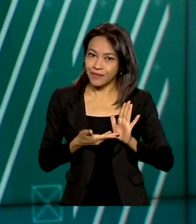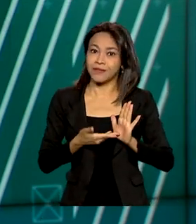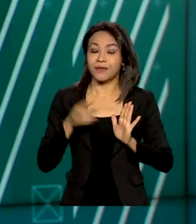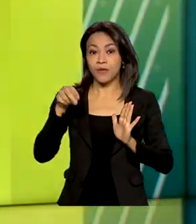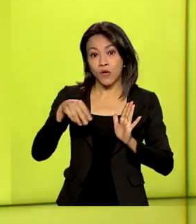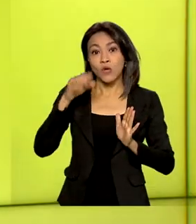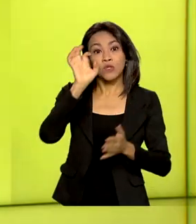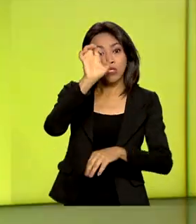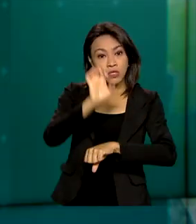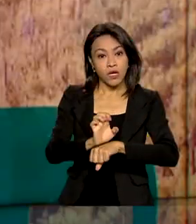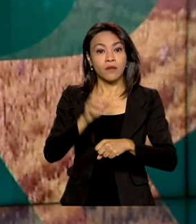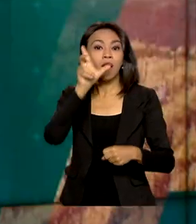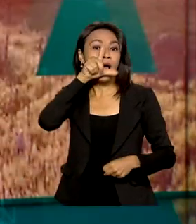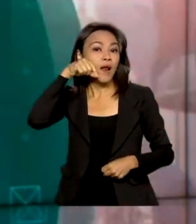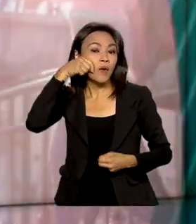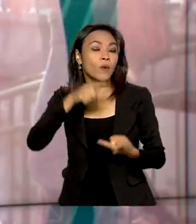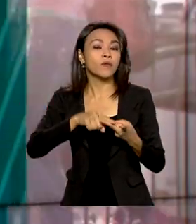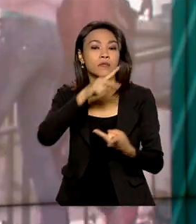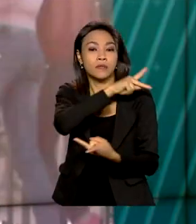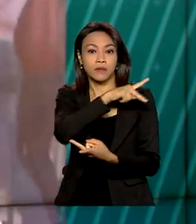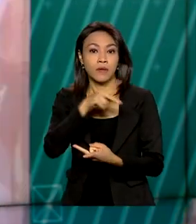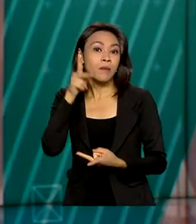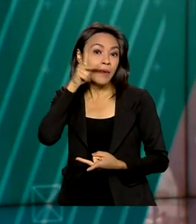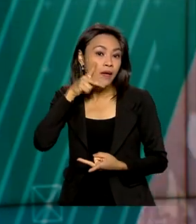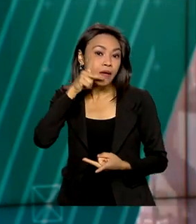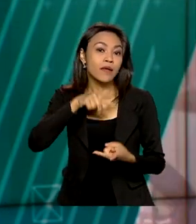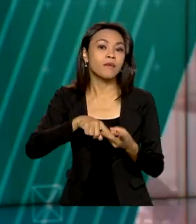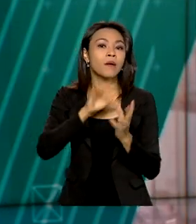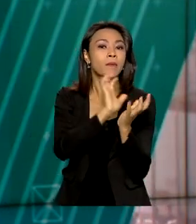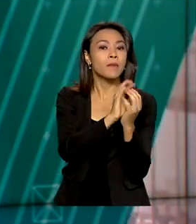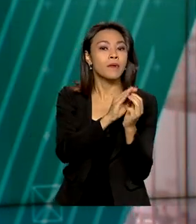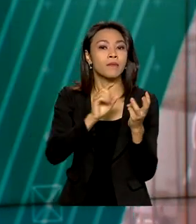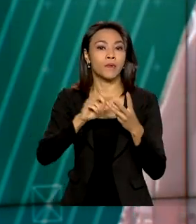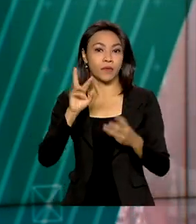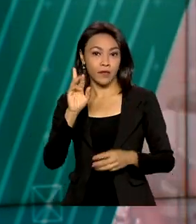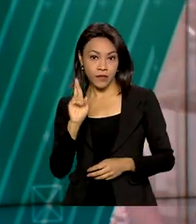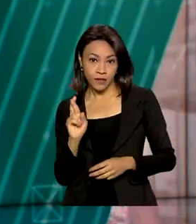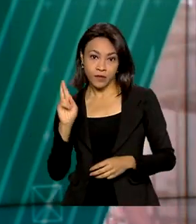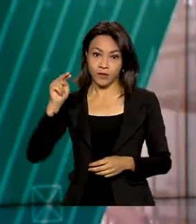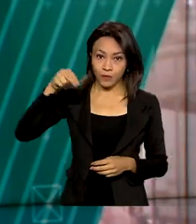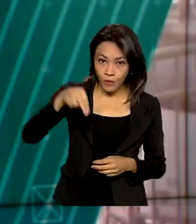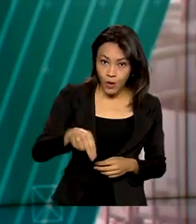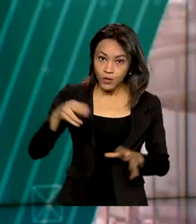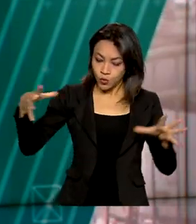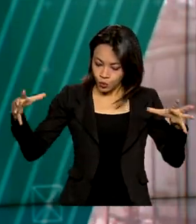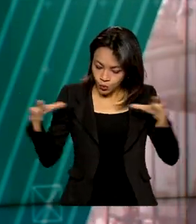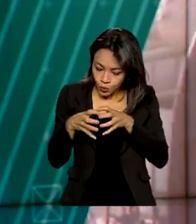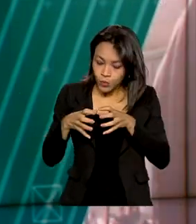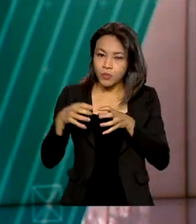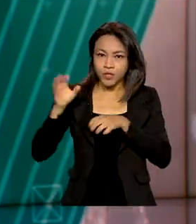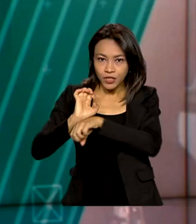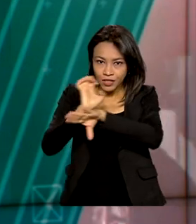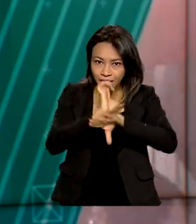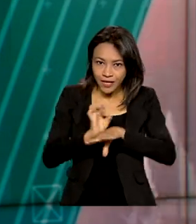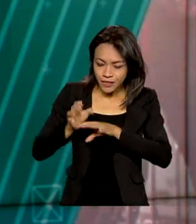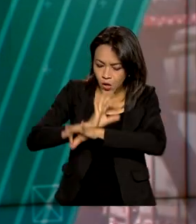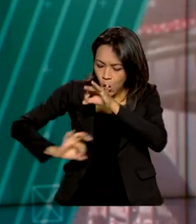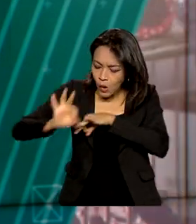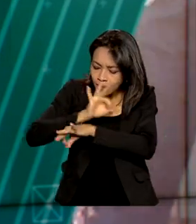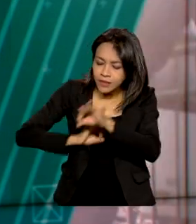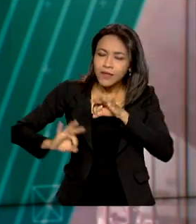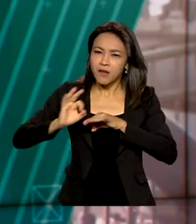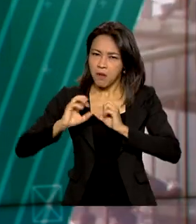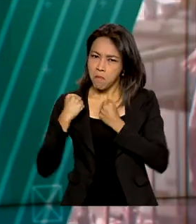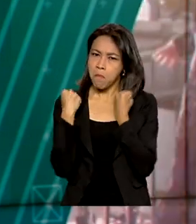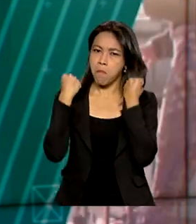estados de Alagoas, Paraíba, Pernambuco e Rio Grande do Norte se uniram para promover o potencial das regiões e